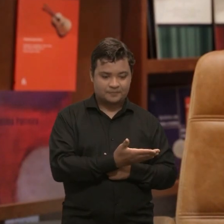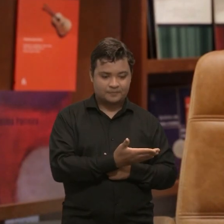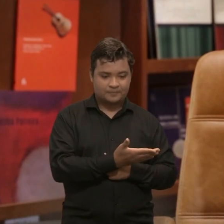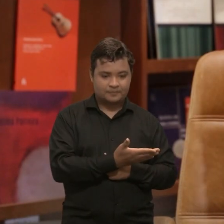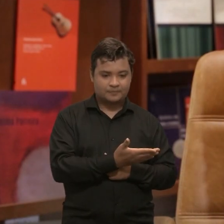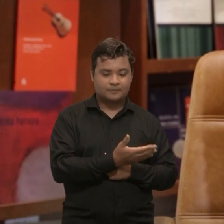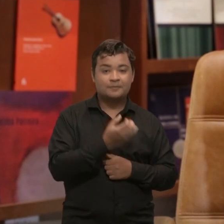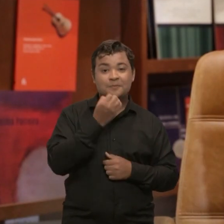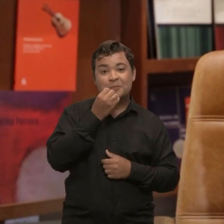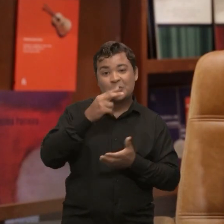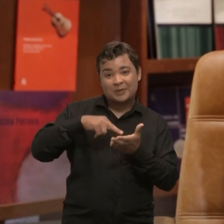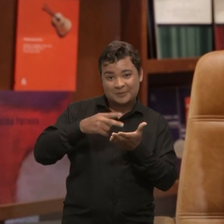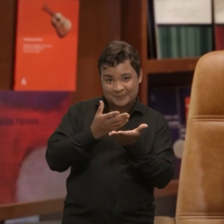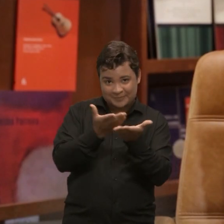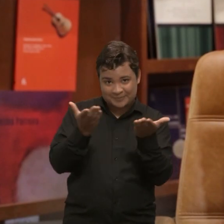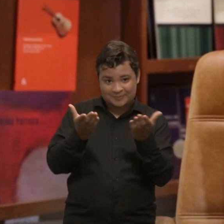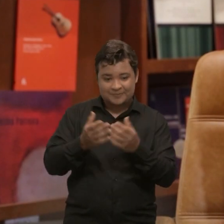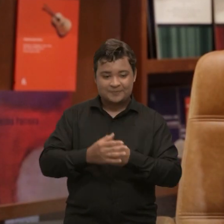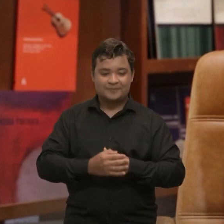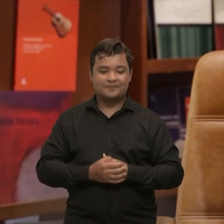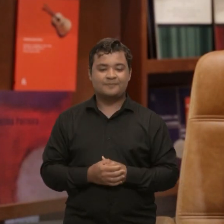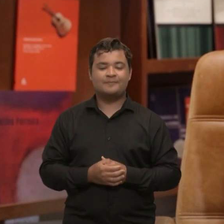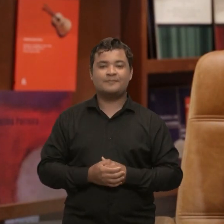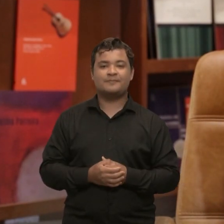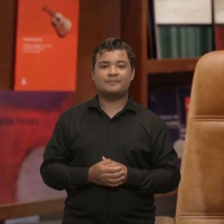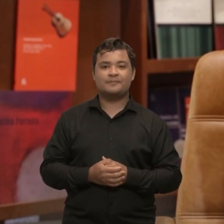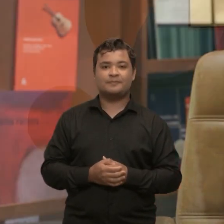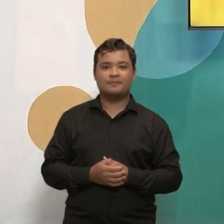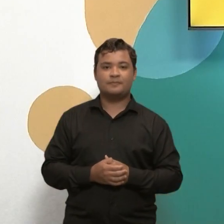editora.fg.br. Boa leitura!